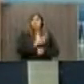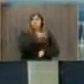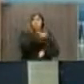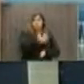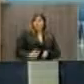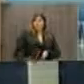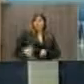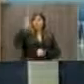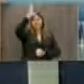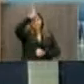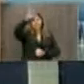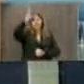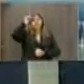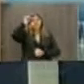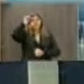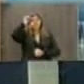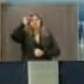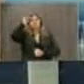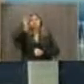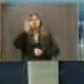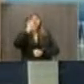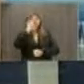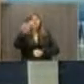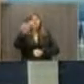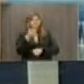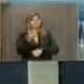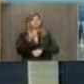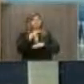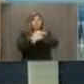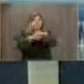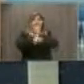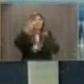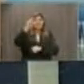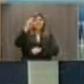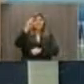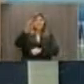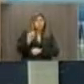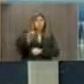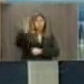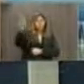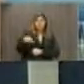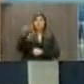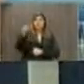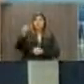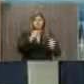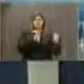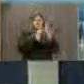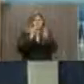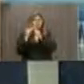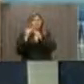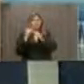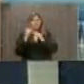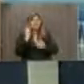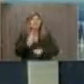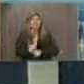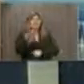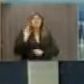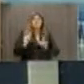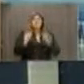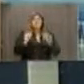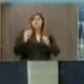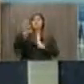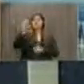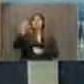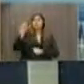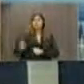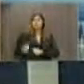municipal. Nós aí já estamos entrando com mais de 50%. Na habitação, nós investimos sempre 10%. Na geração de renda